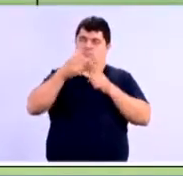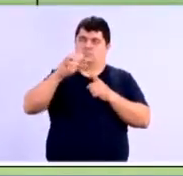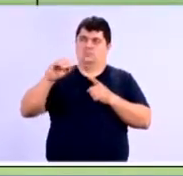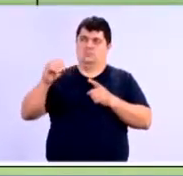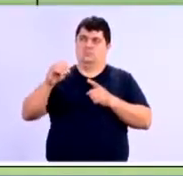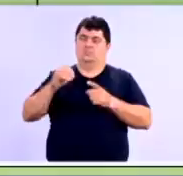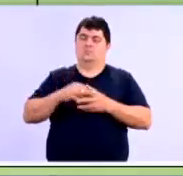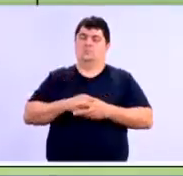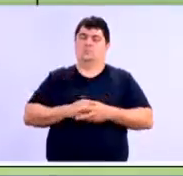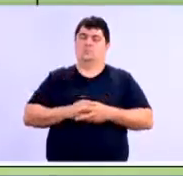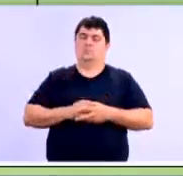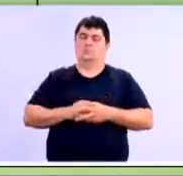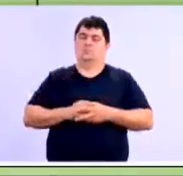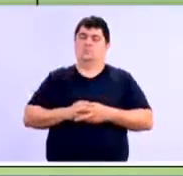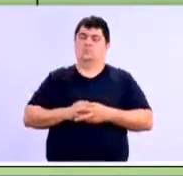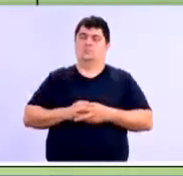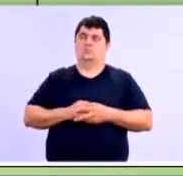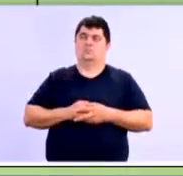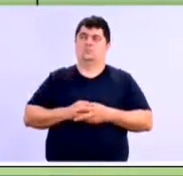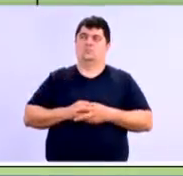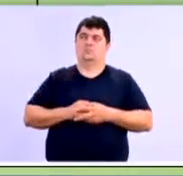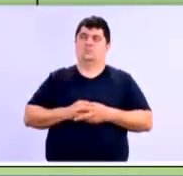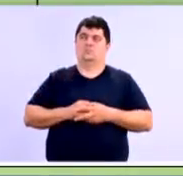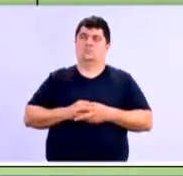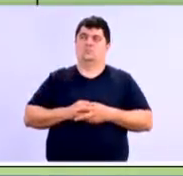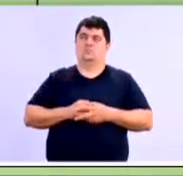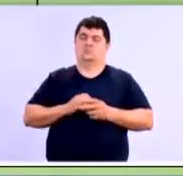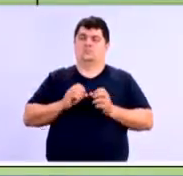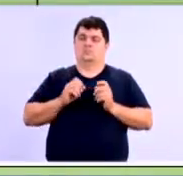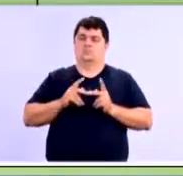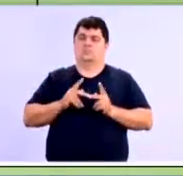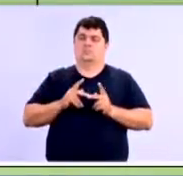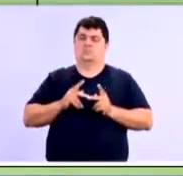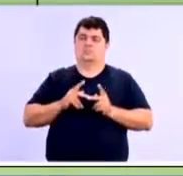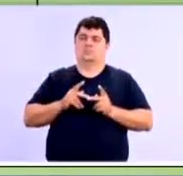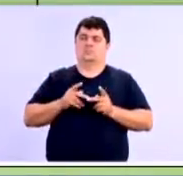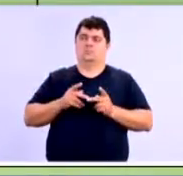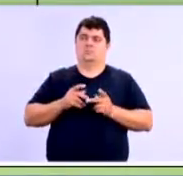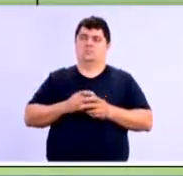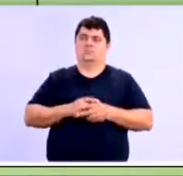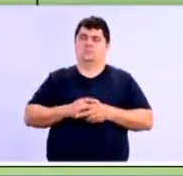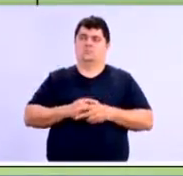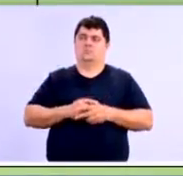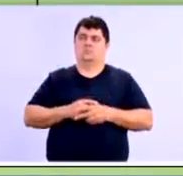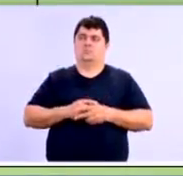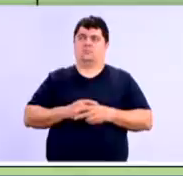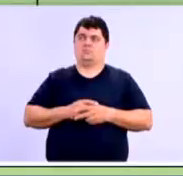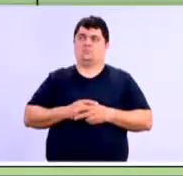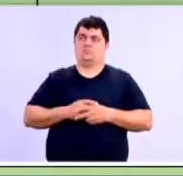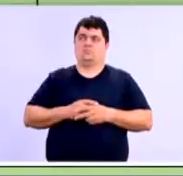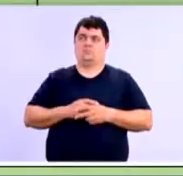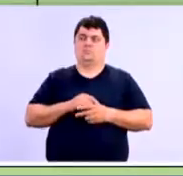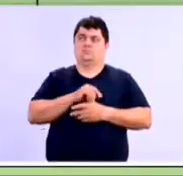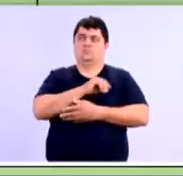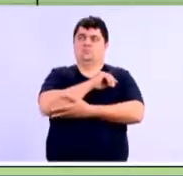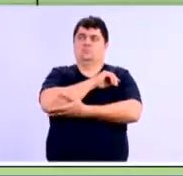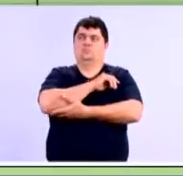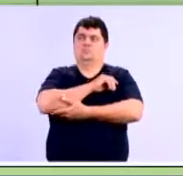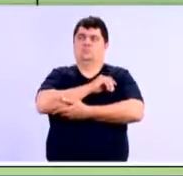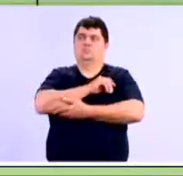achar o nosso percentual. Ok? Opa, apaguei aqui. Vou